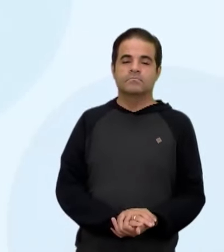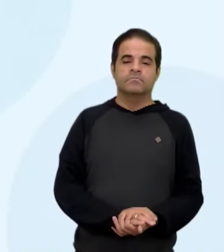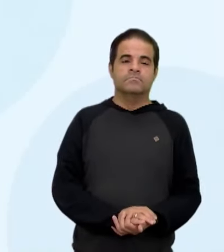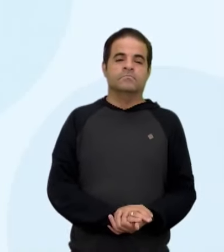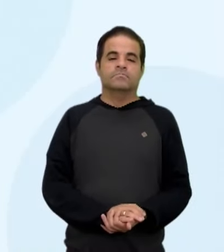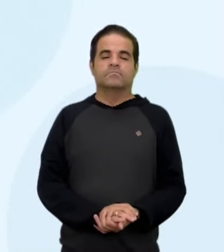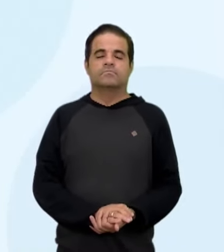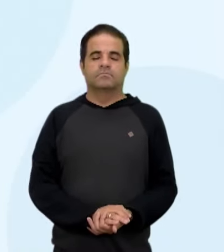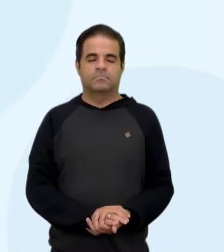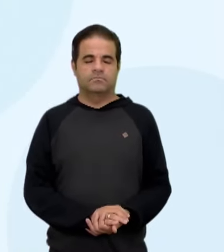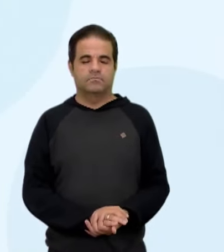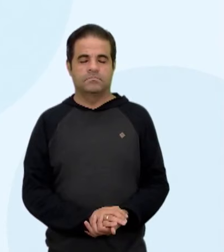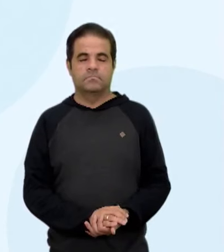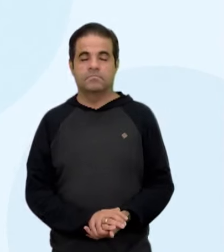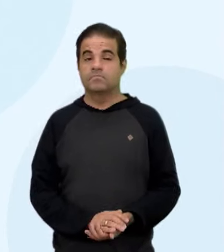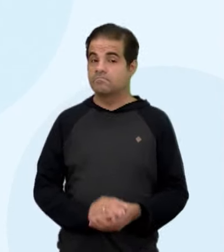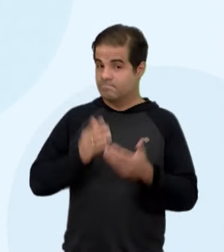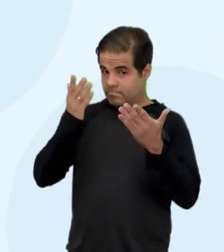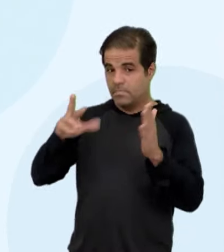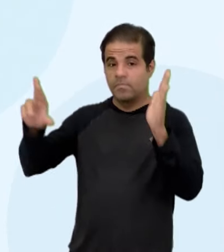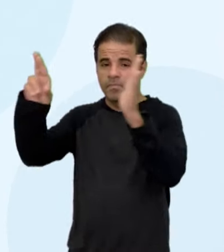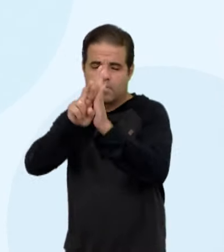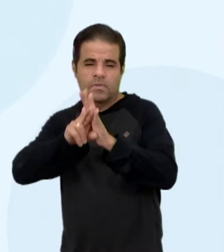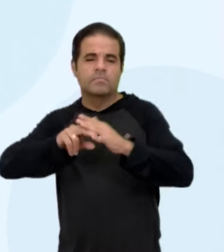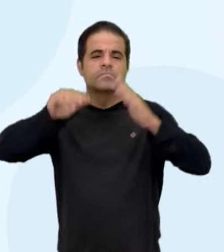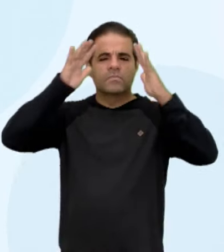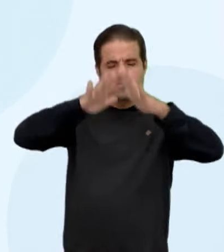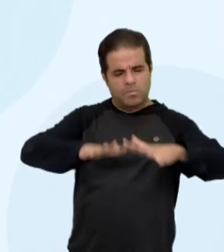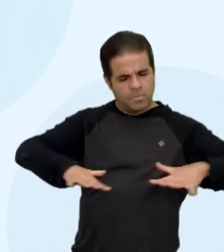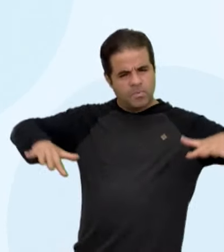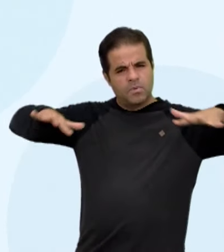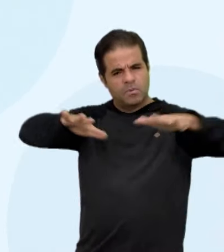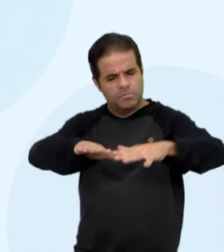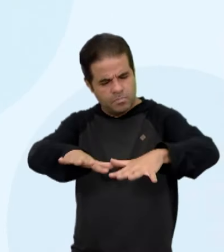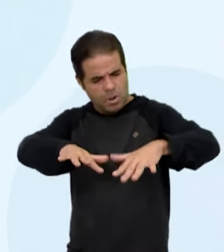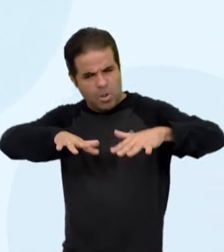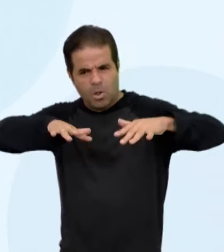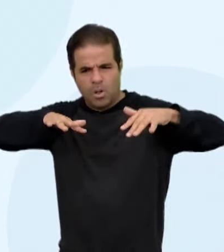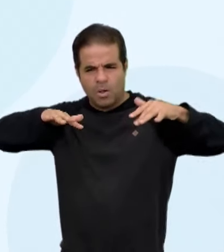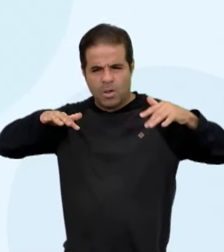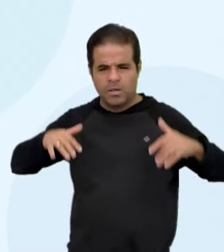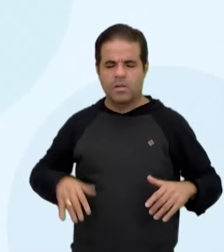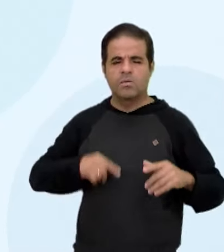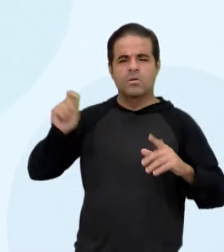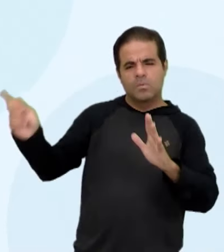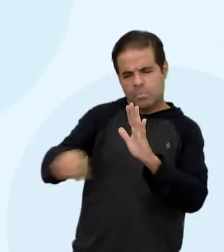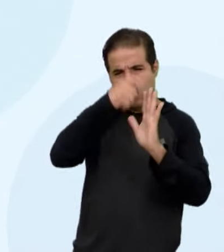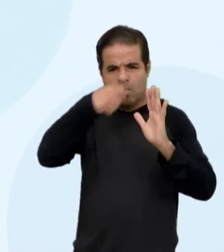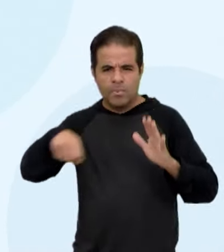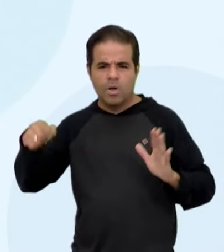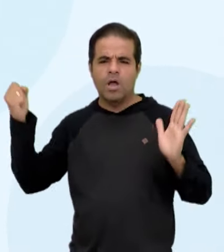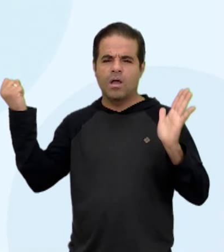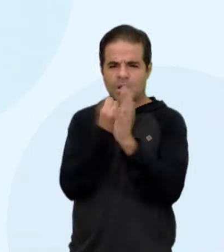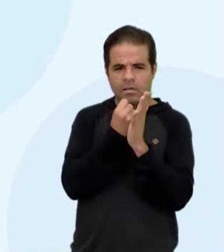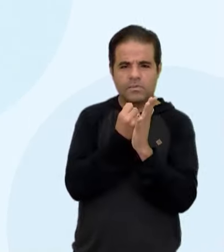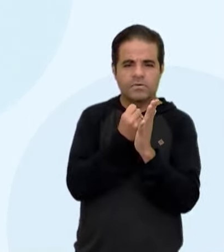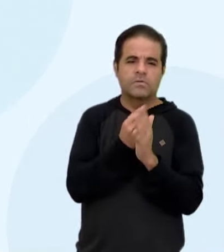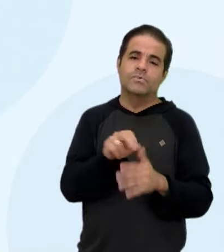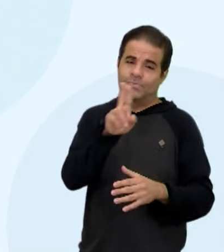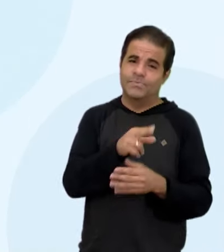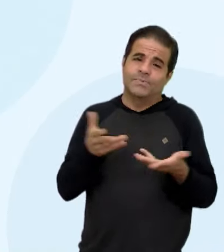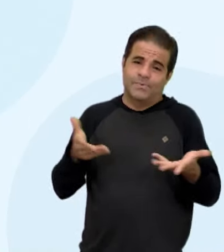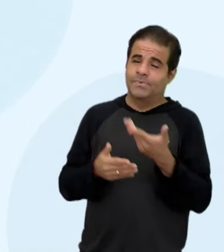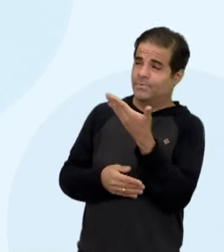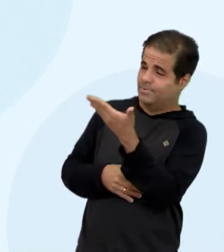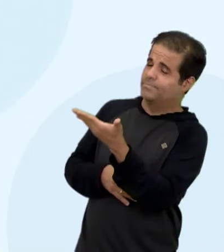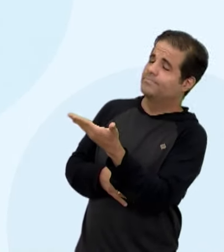nossa telinha uma representação de uma arena de gladiadores e o símbolo, né, que a gente usa tanto,